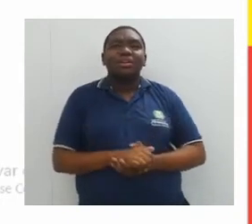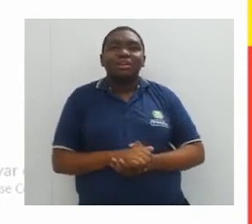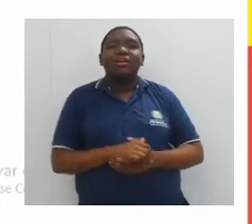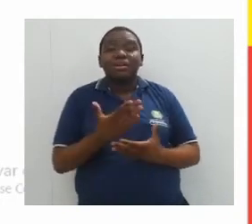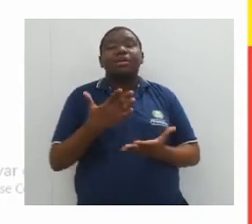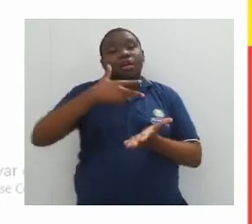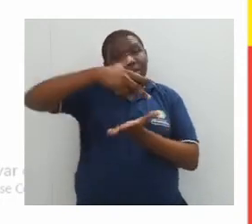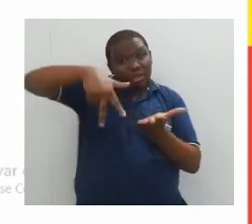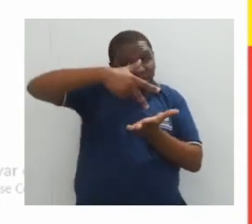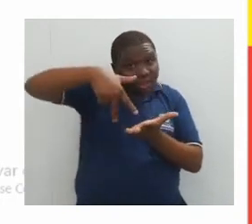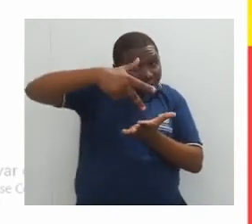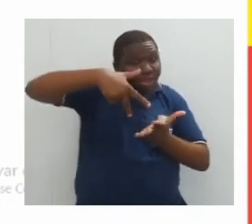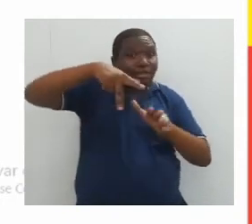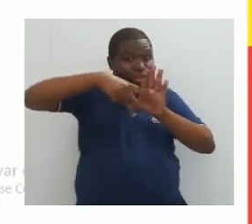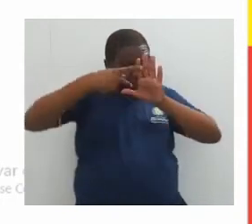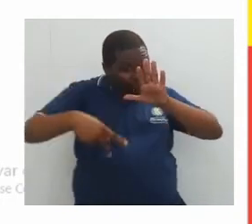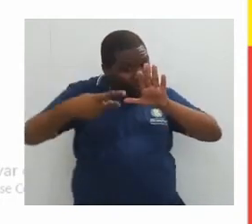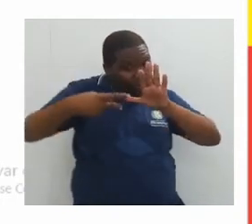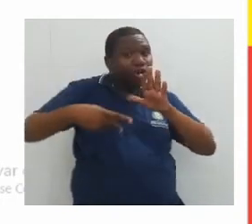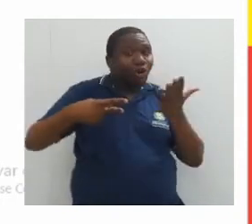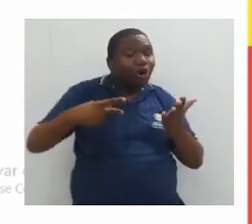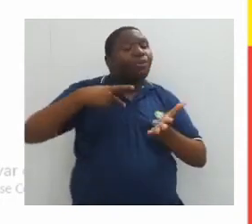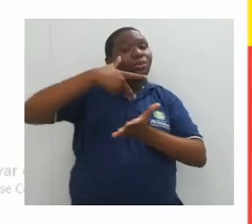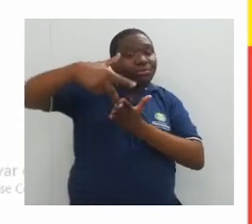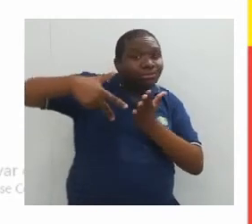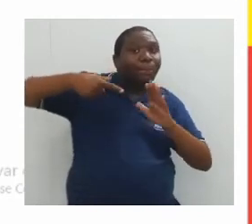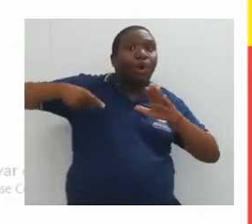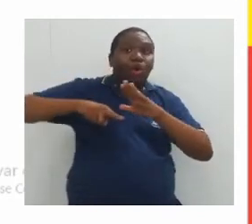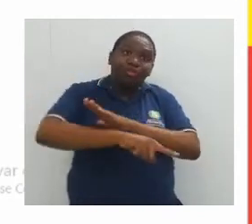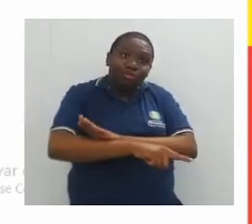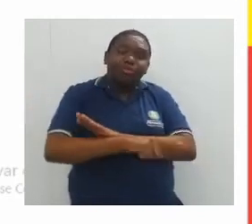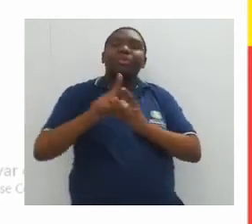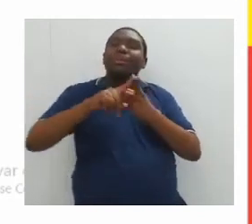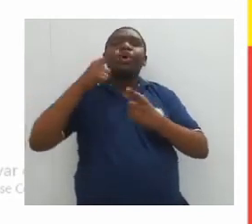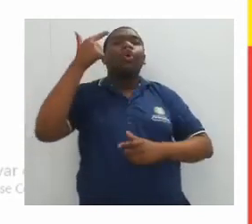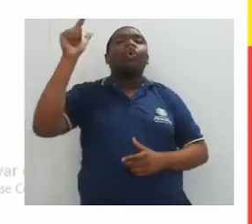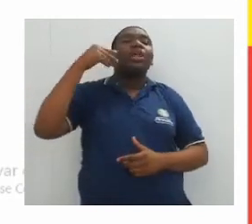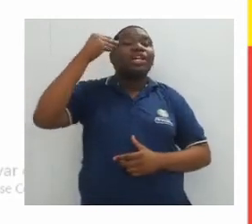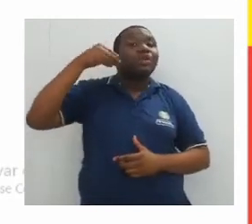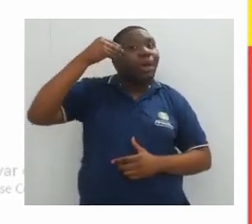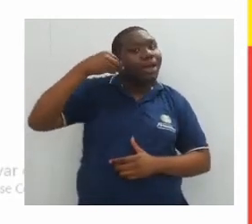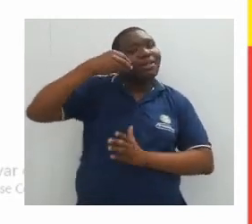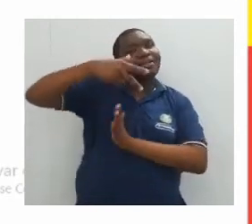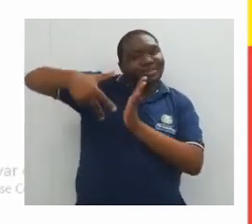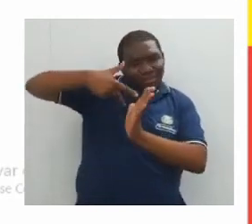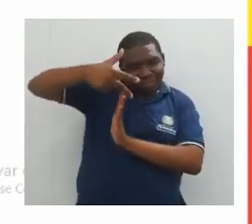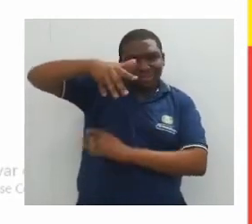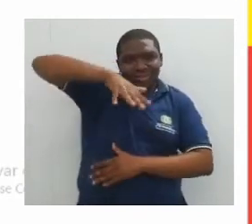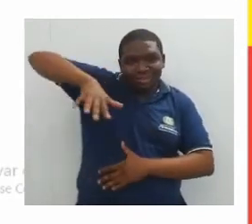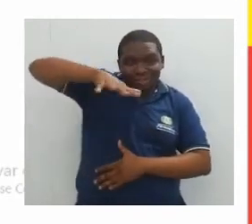Aprofundar as danças populares e folguedos, entre outras experiências rítmicas do